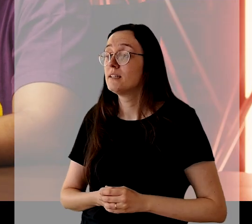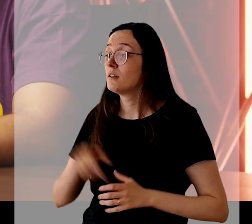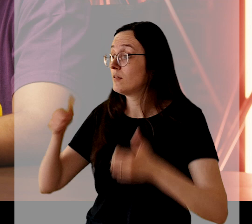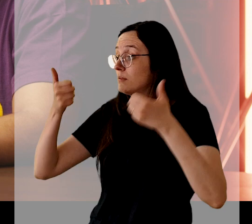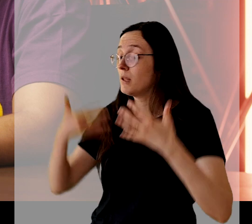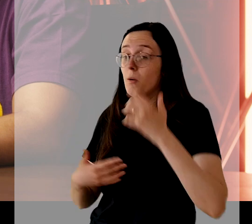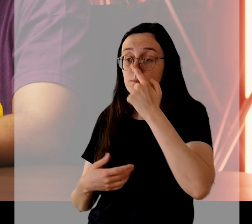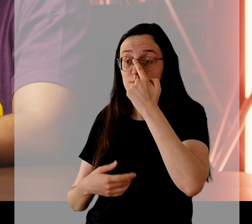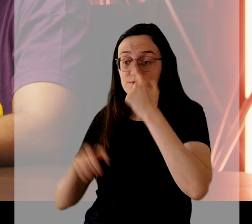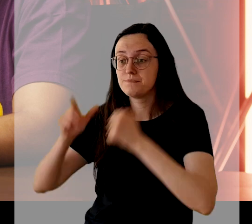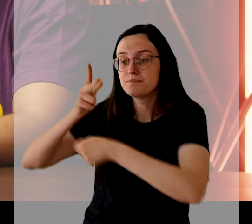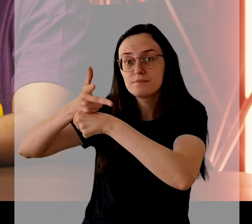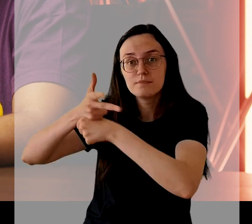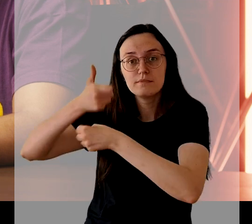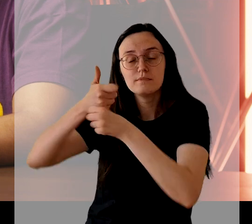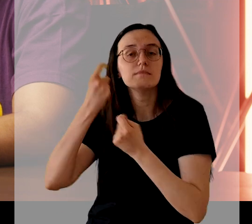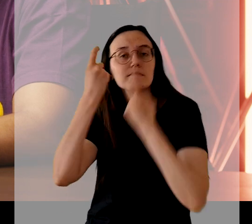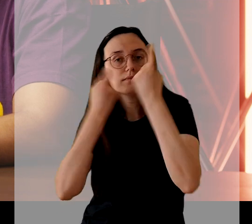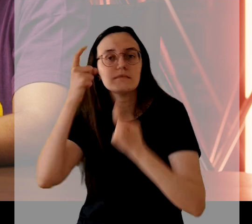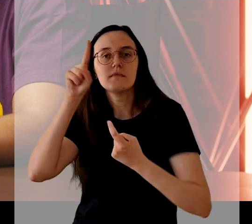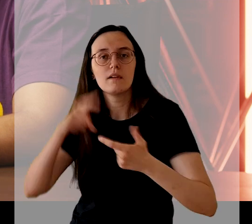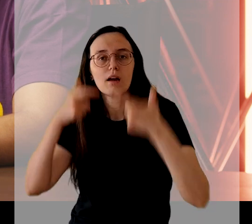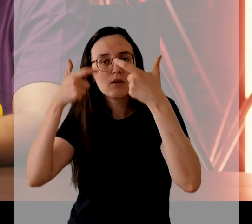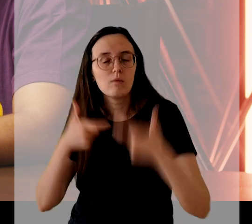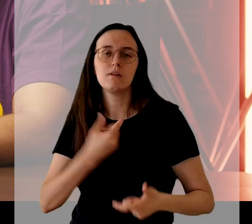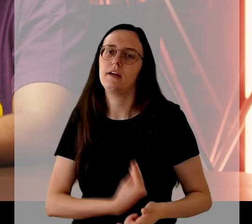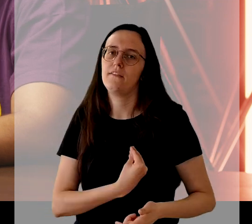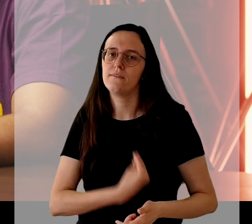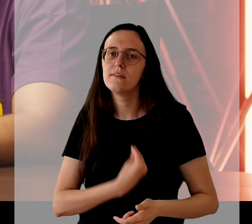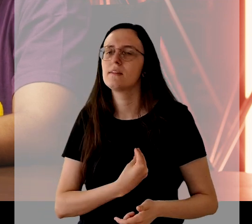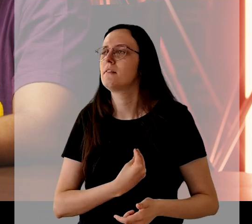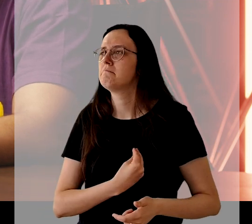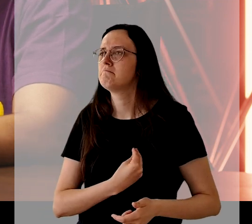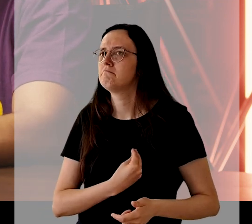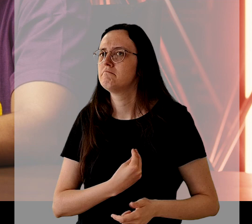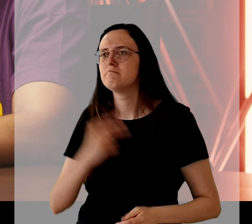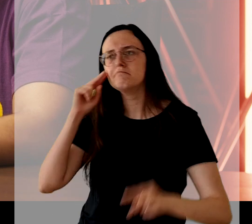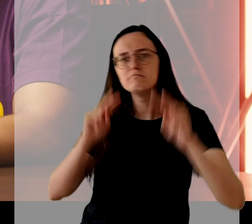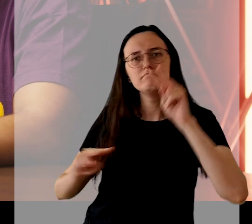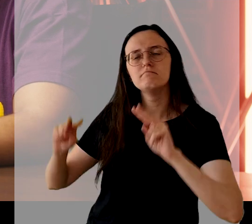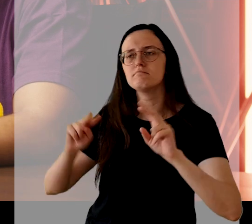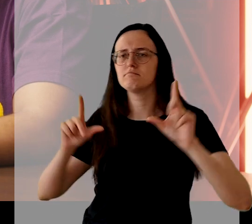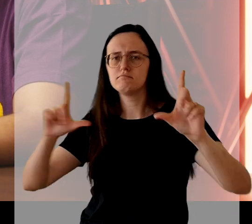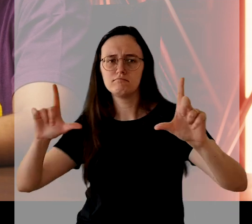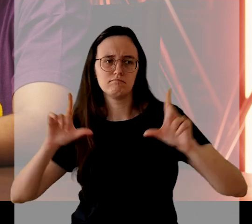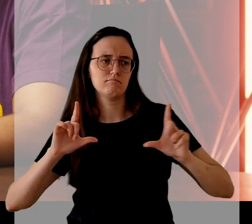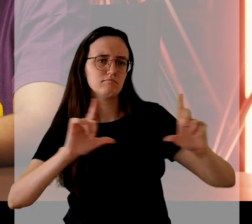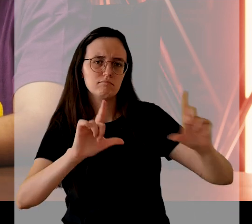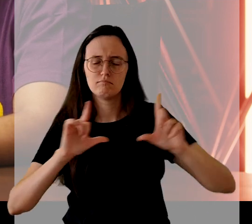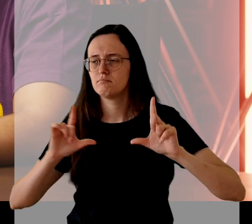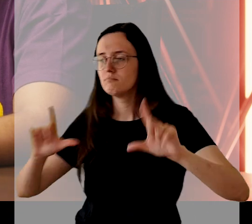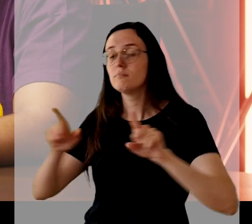E aí, bem que você falou, a direção está muito preocupada no enquadramento ali e no visual da